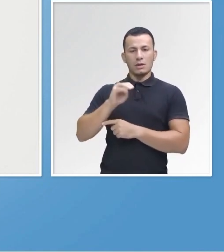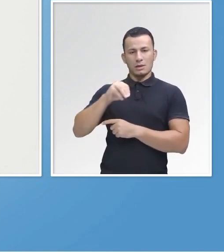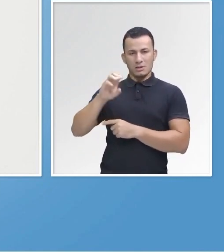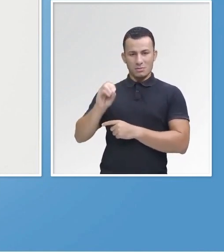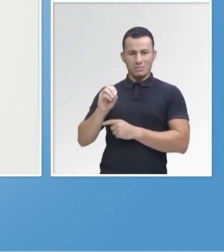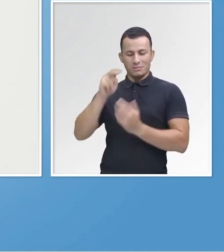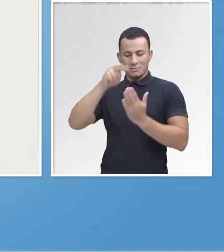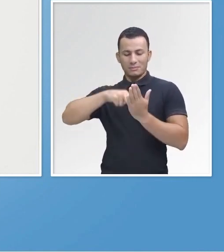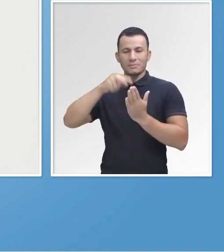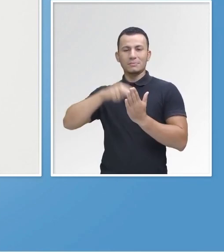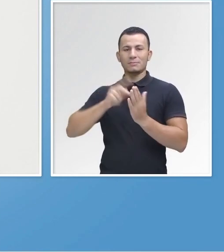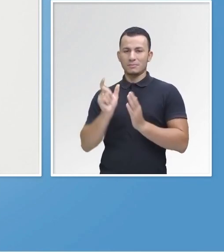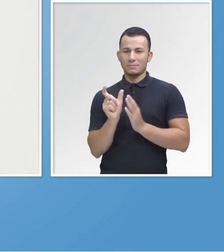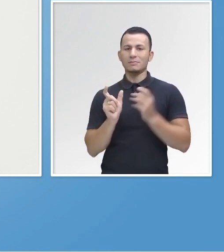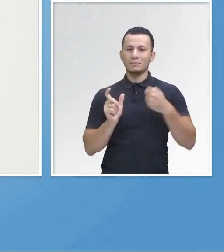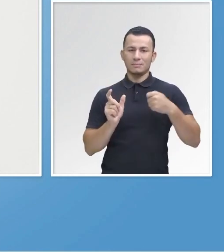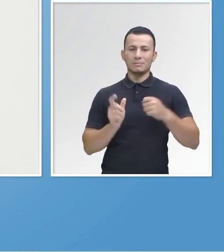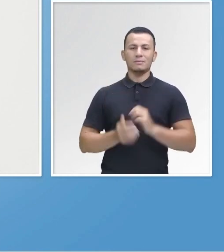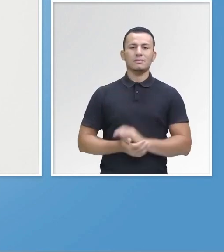certo